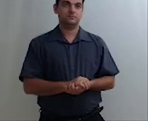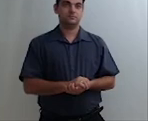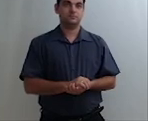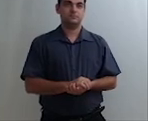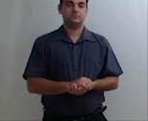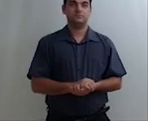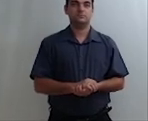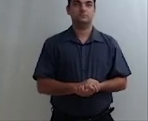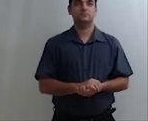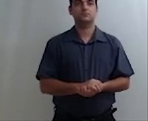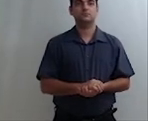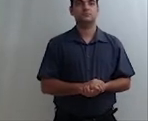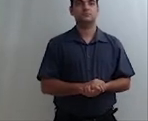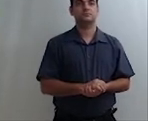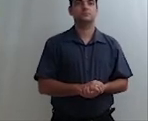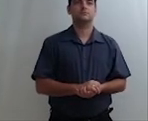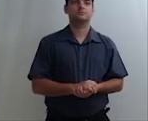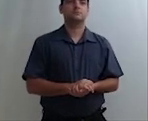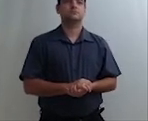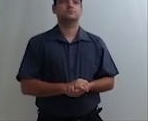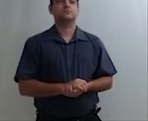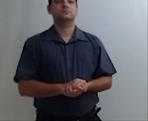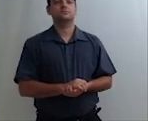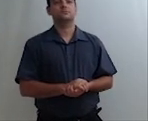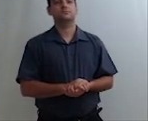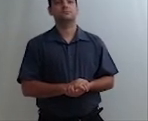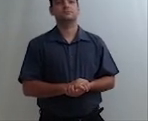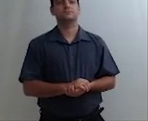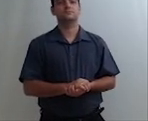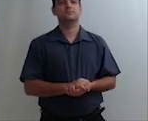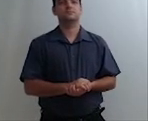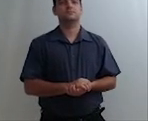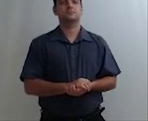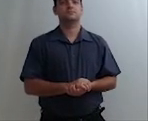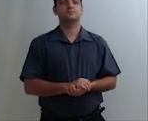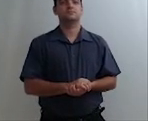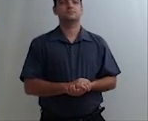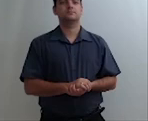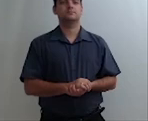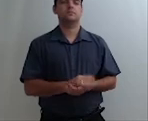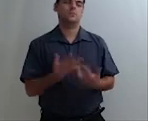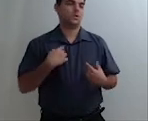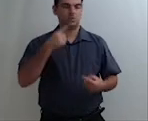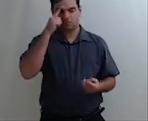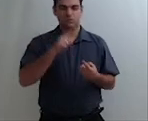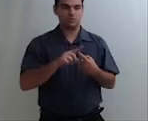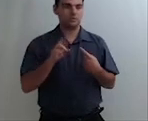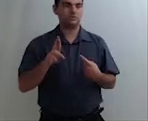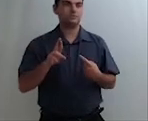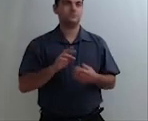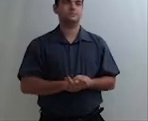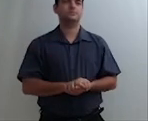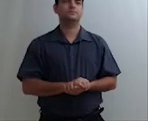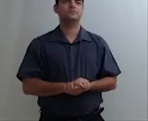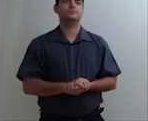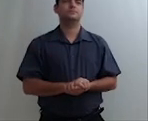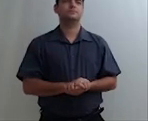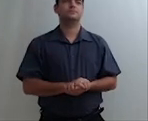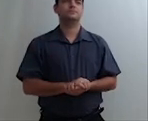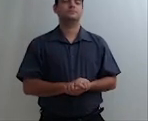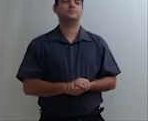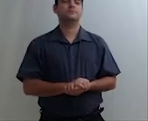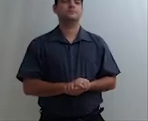Rogério desculp tava com dificuldade aqui de entrar na tela eu acompanha relator Senor Presidente minist